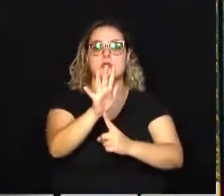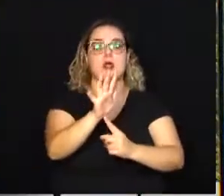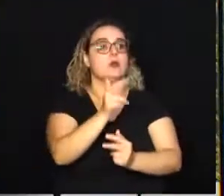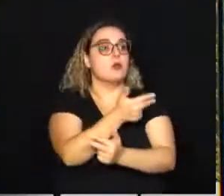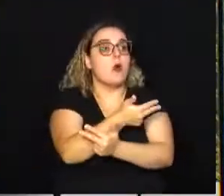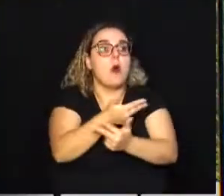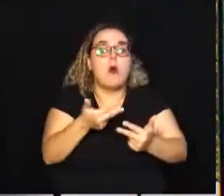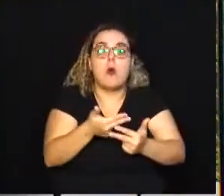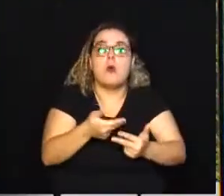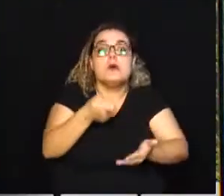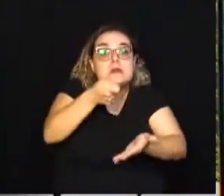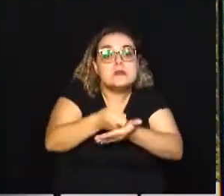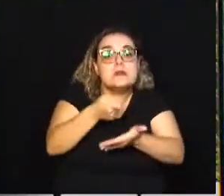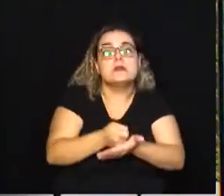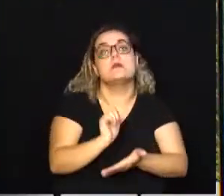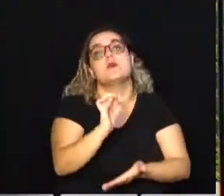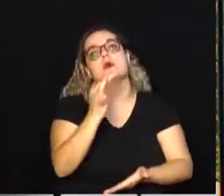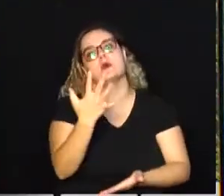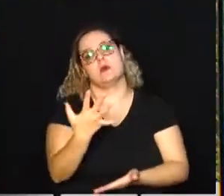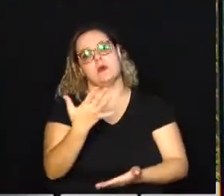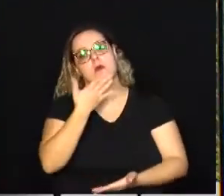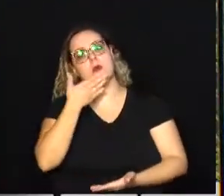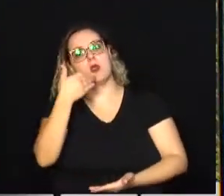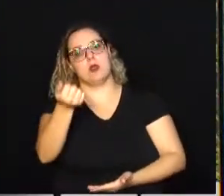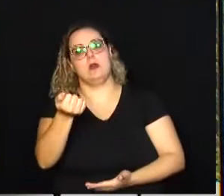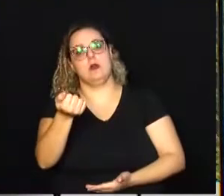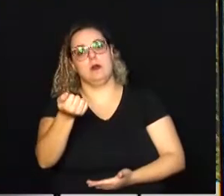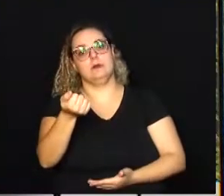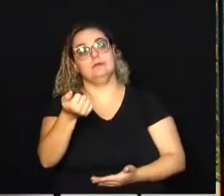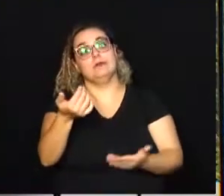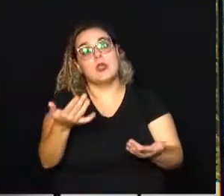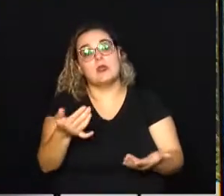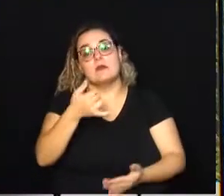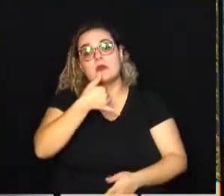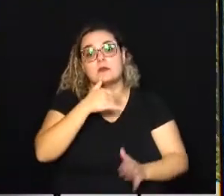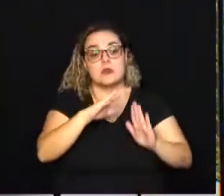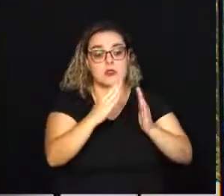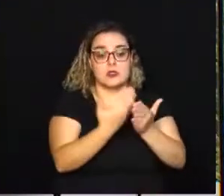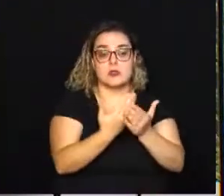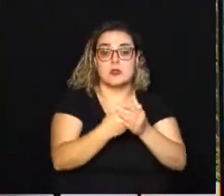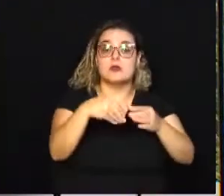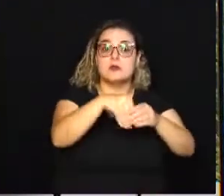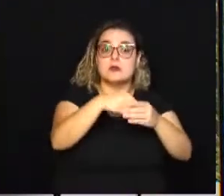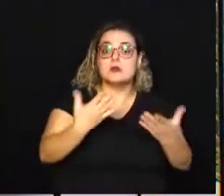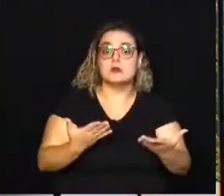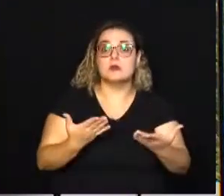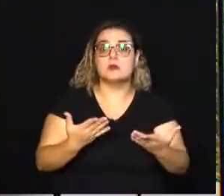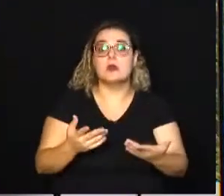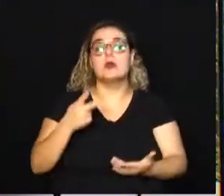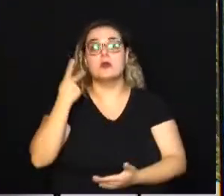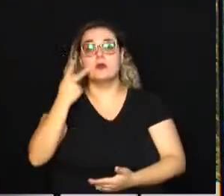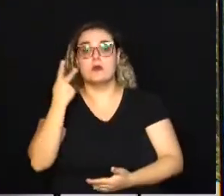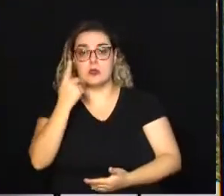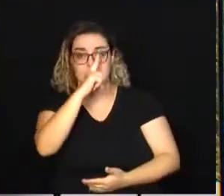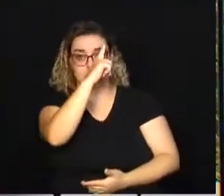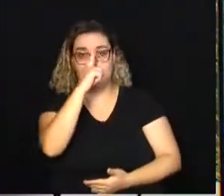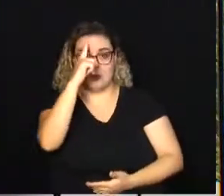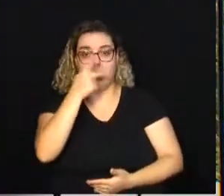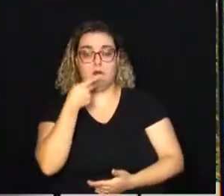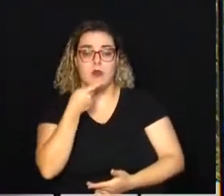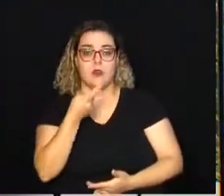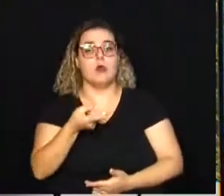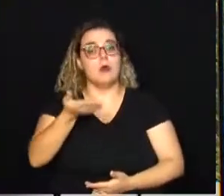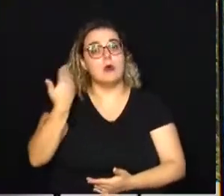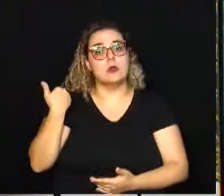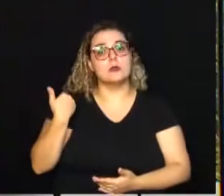está nesse contexto. De fato, o vereador Gustavo Peta falou muito bem antes e disse isso. Não